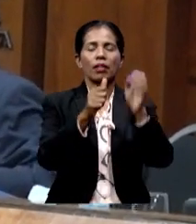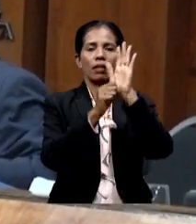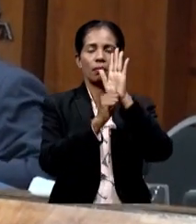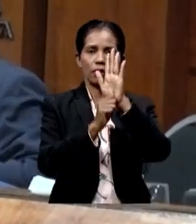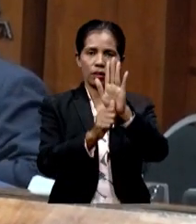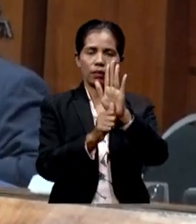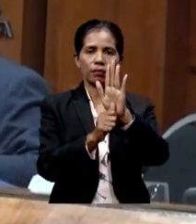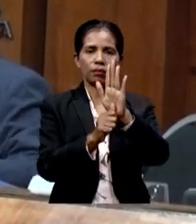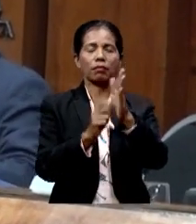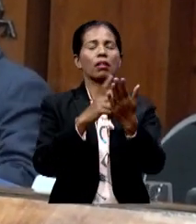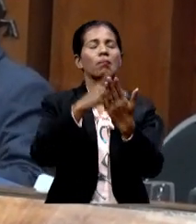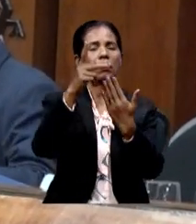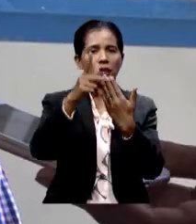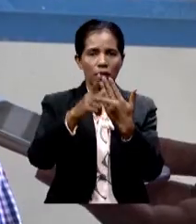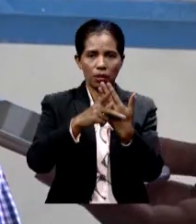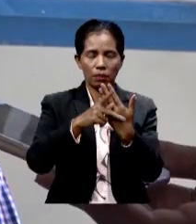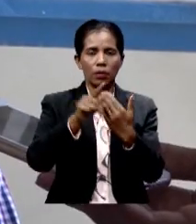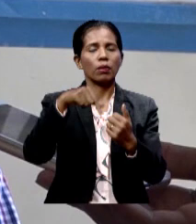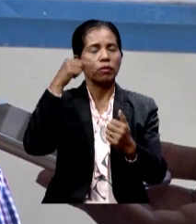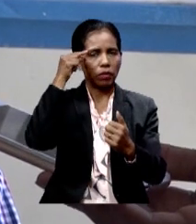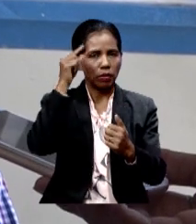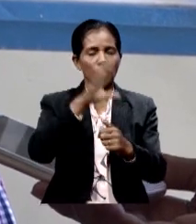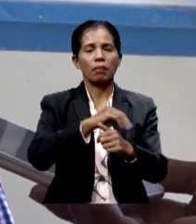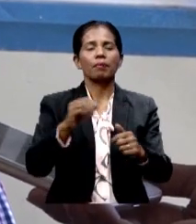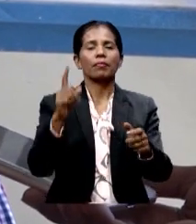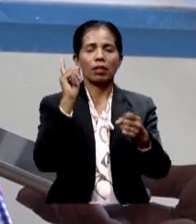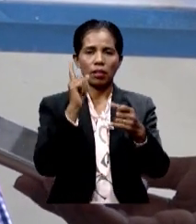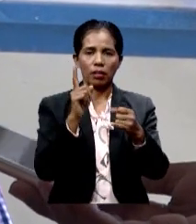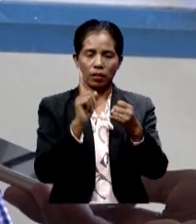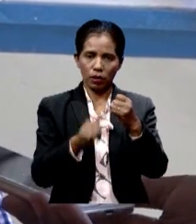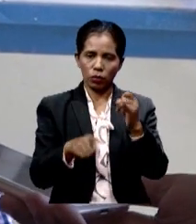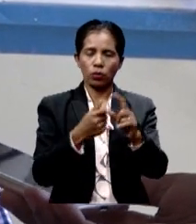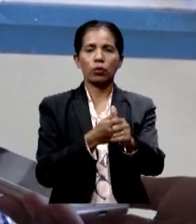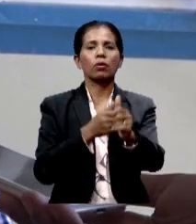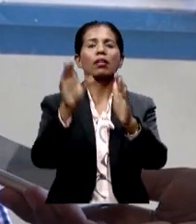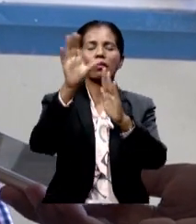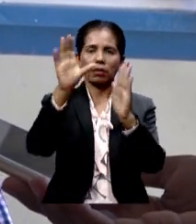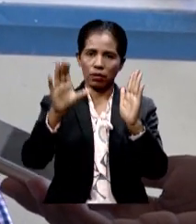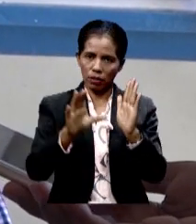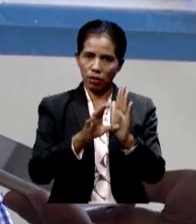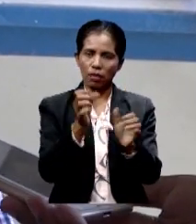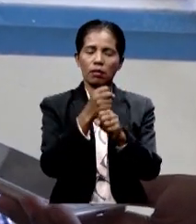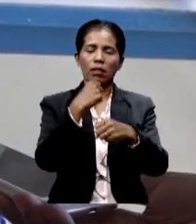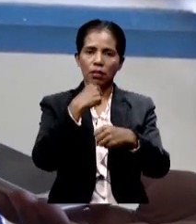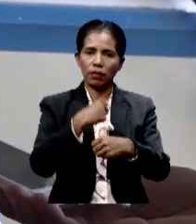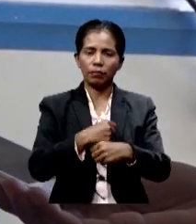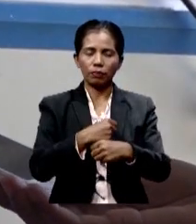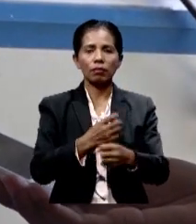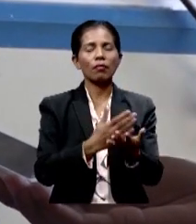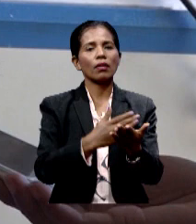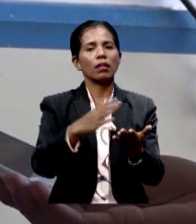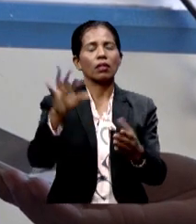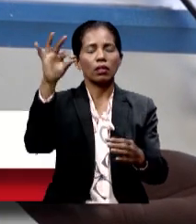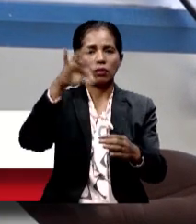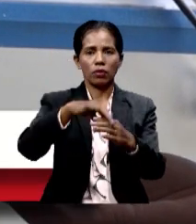apresentação programa do governo, mas vemos e construir constituição, o de halamos solicitação voto